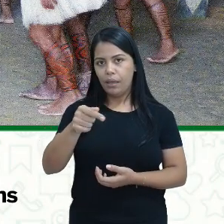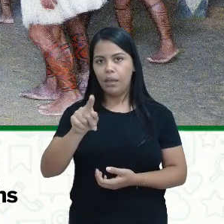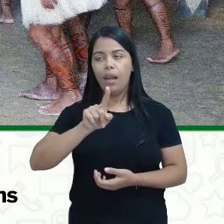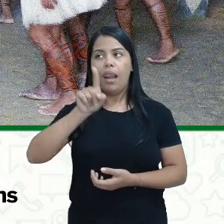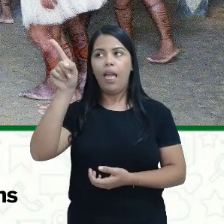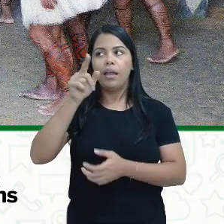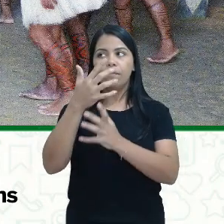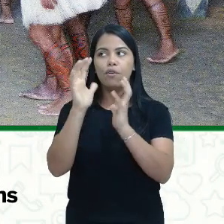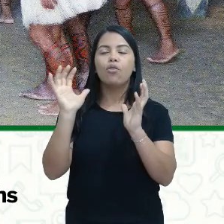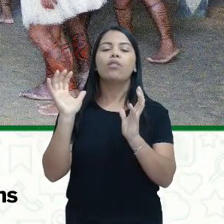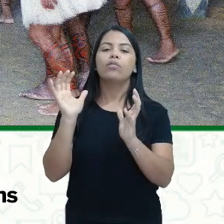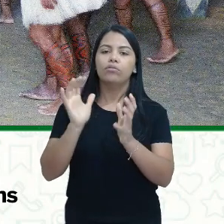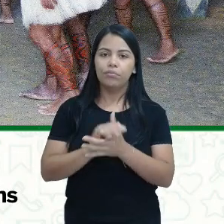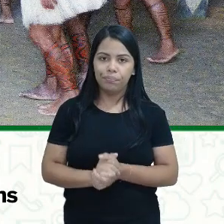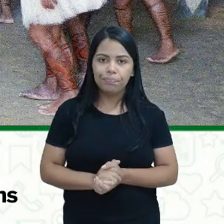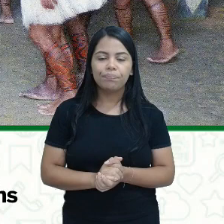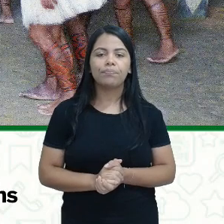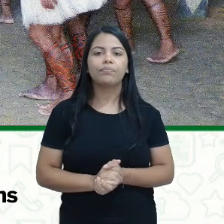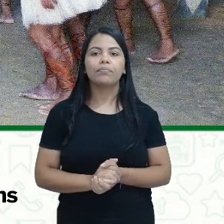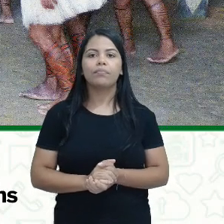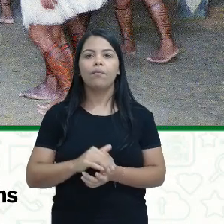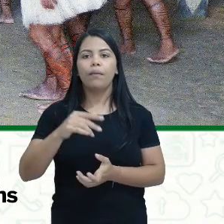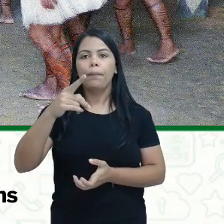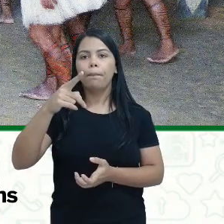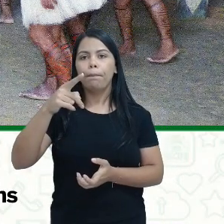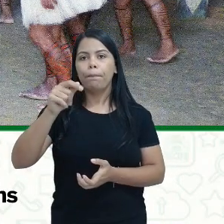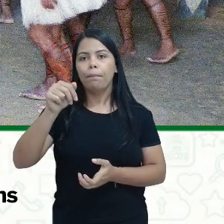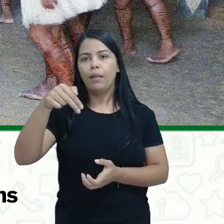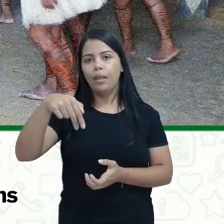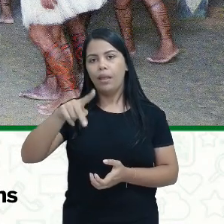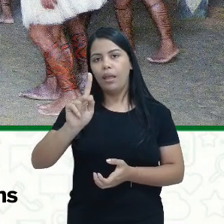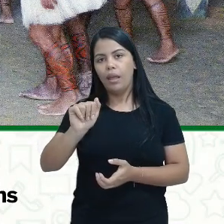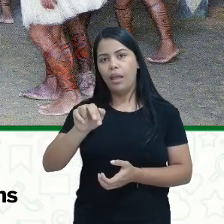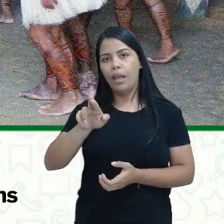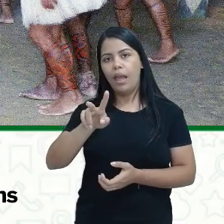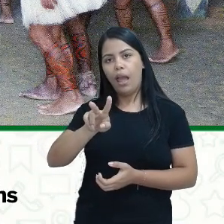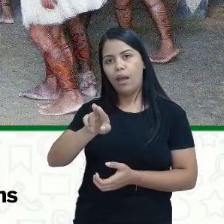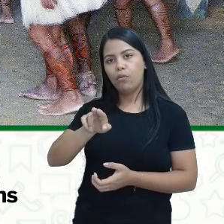eita, duas terras boas, viu? Pancaru, isso aí já soma